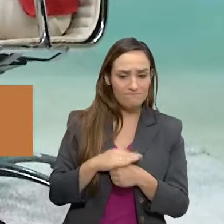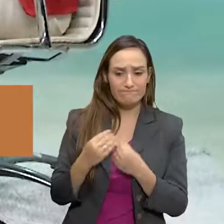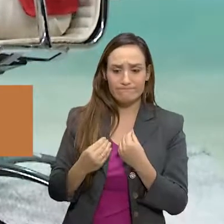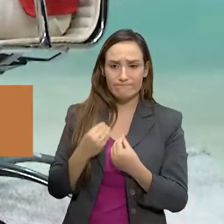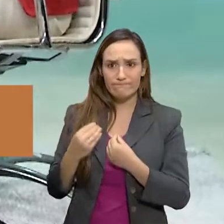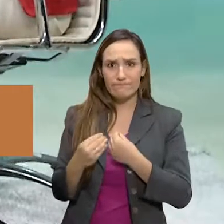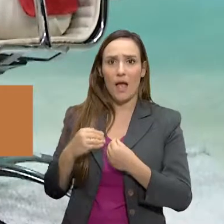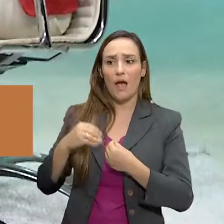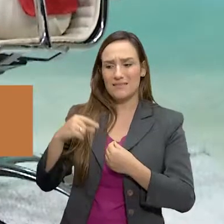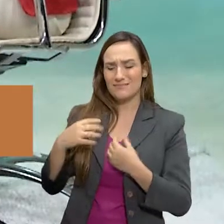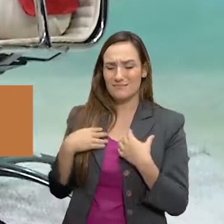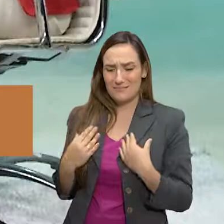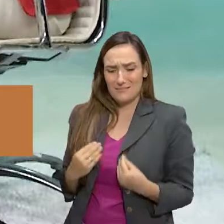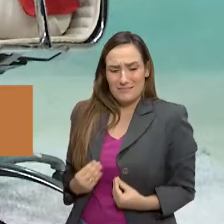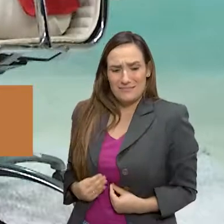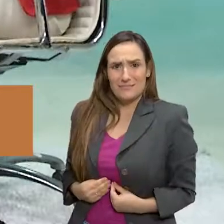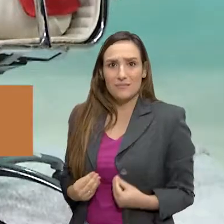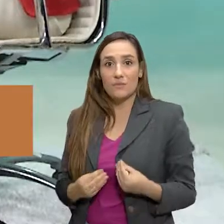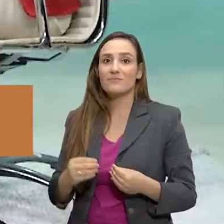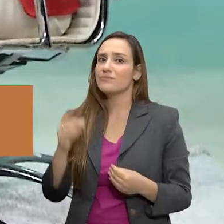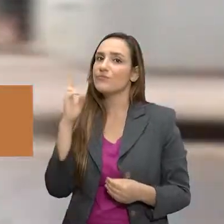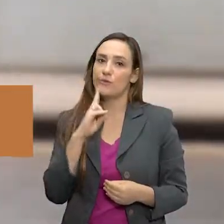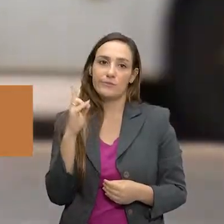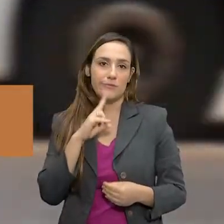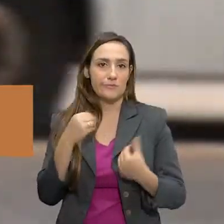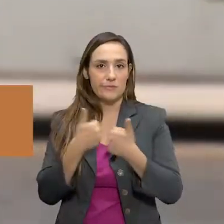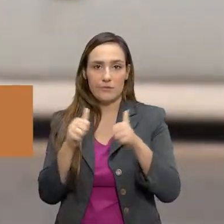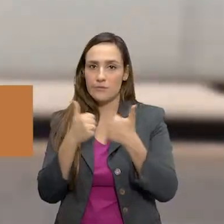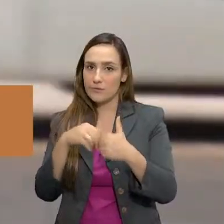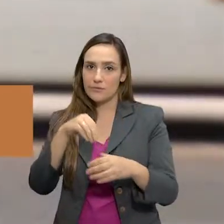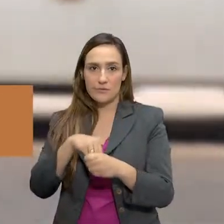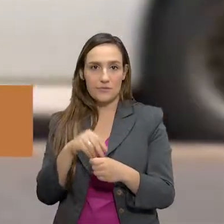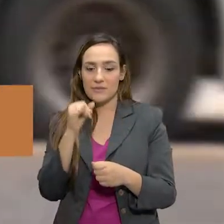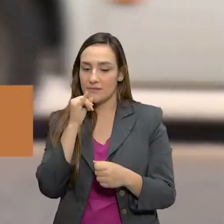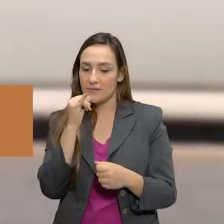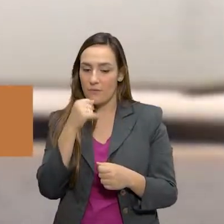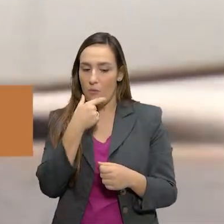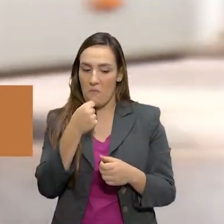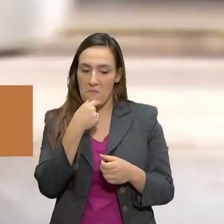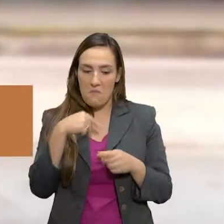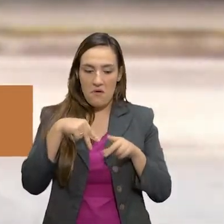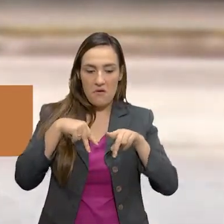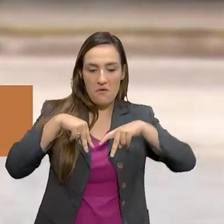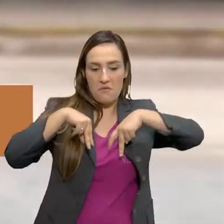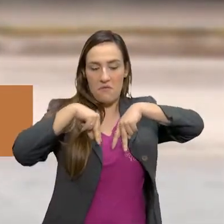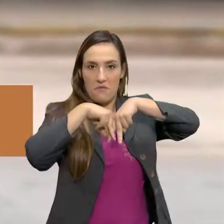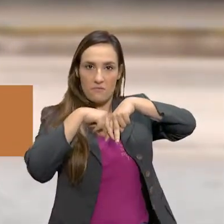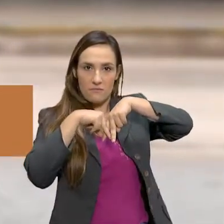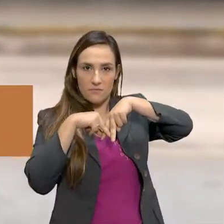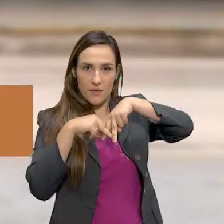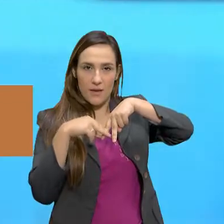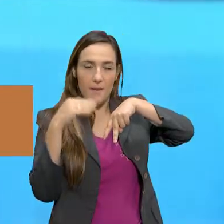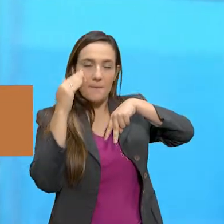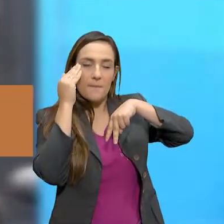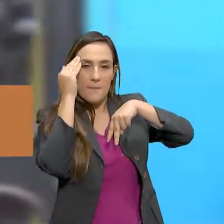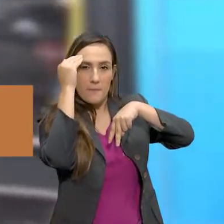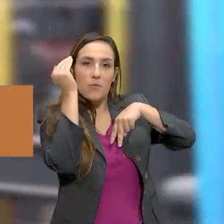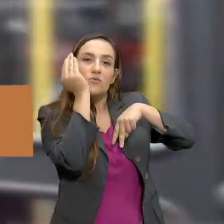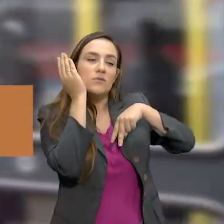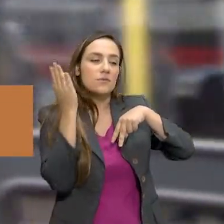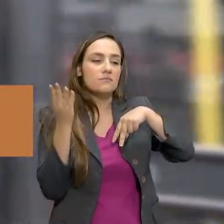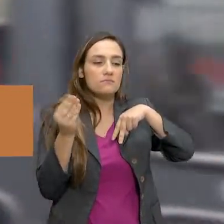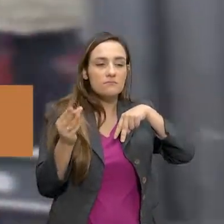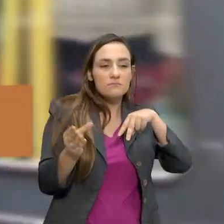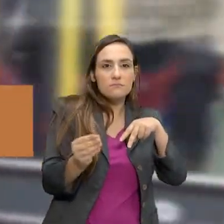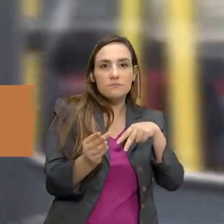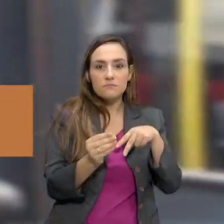sexual caminha nesse sentido também. E é muito comum no transporte público, nos ônibus. Então, a encoxada, a palpada, passar mão